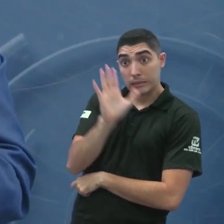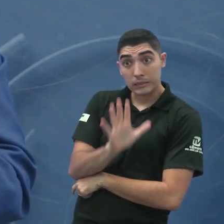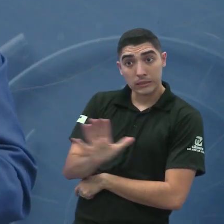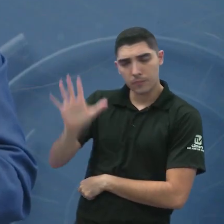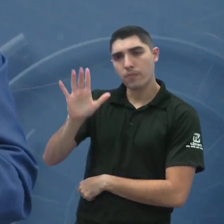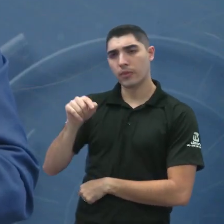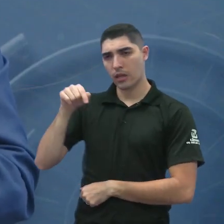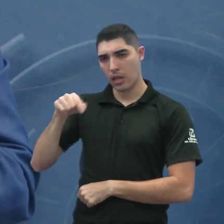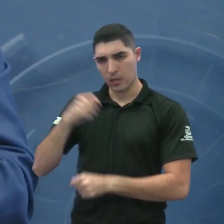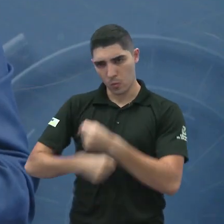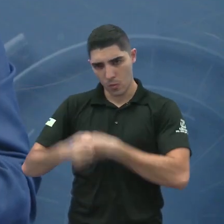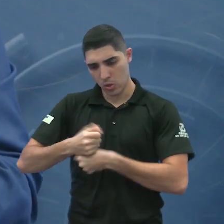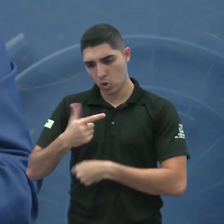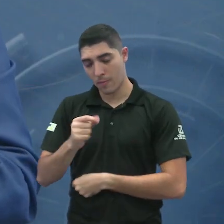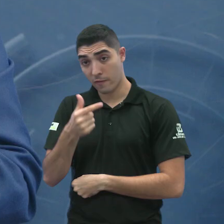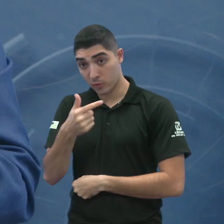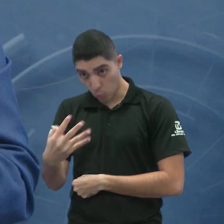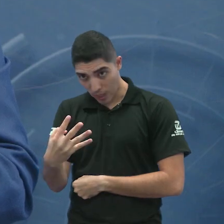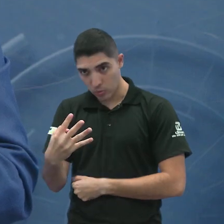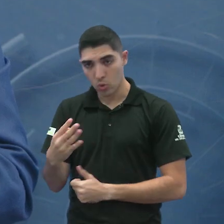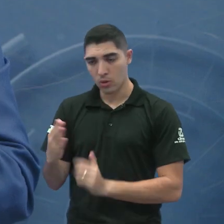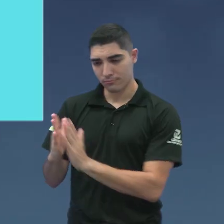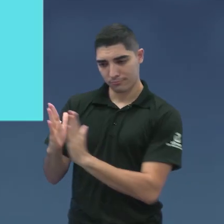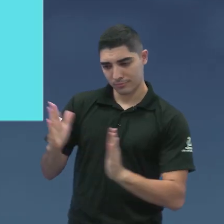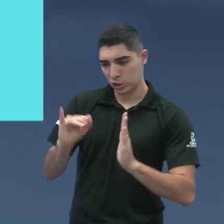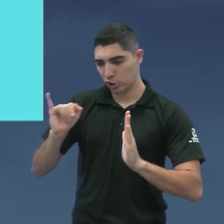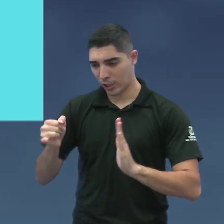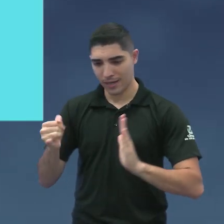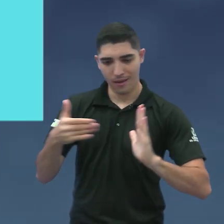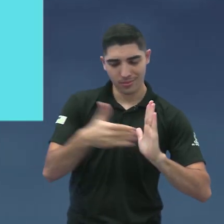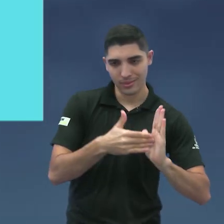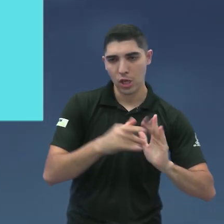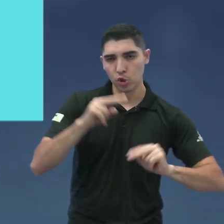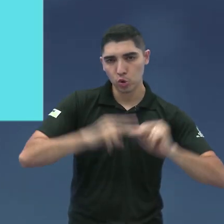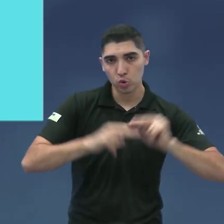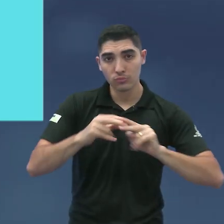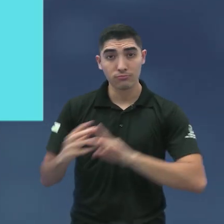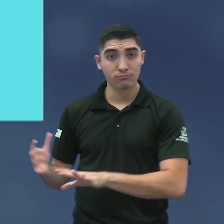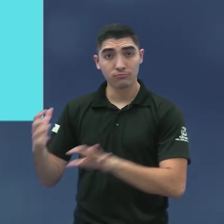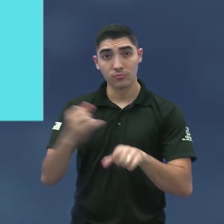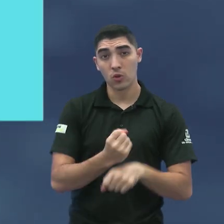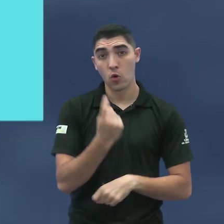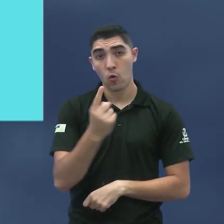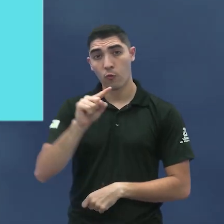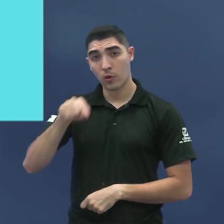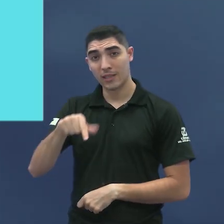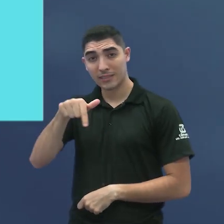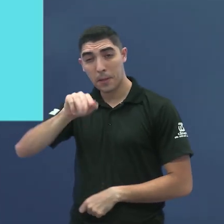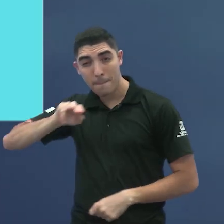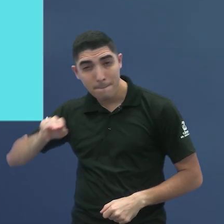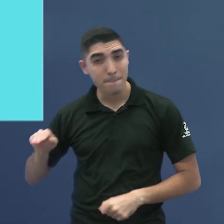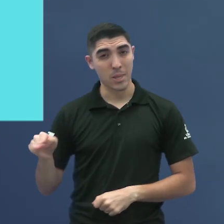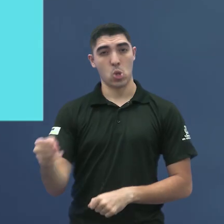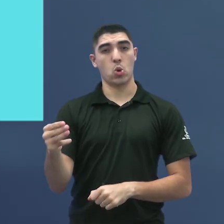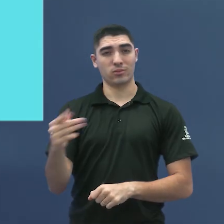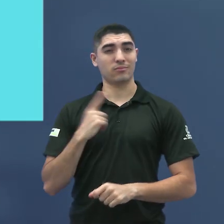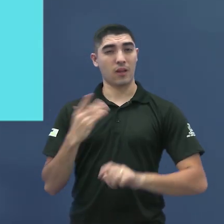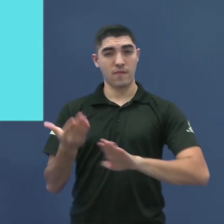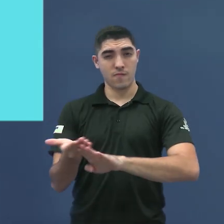primeiro semestre de 2024, o país concedeu 1,7 milhão de benefícios por